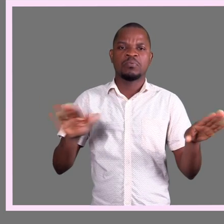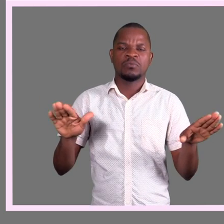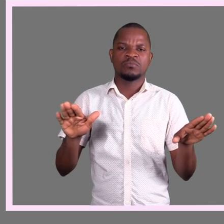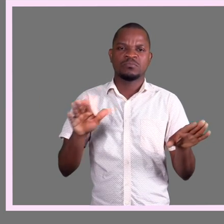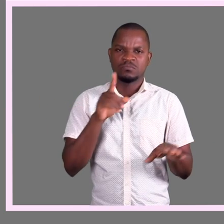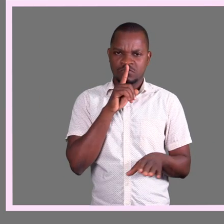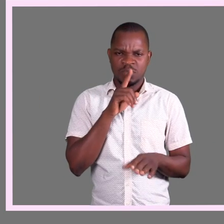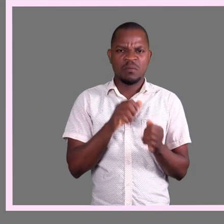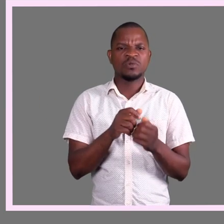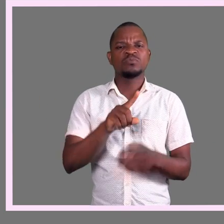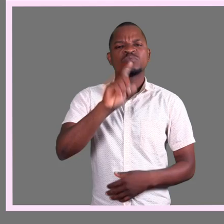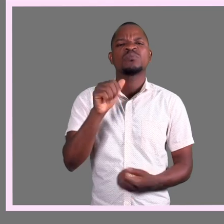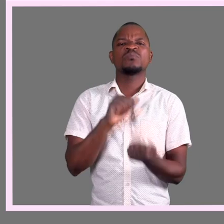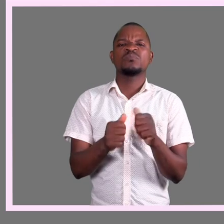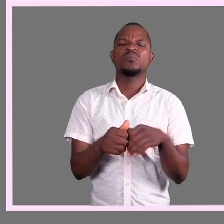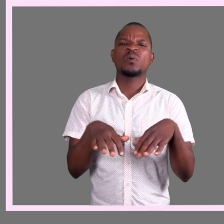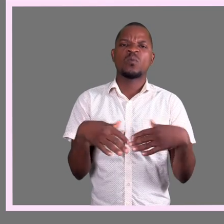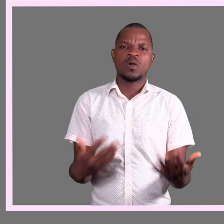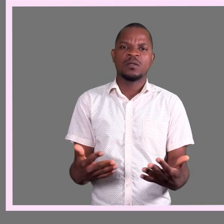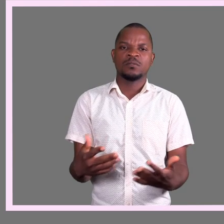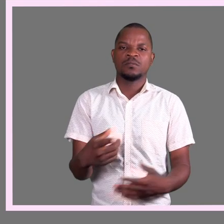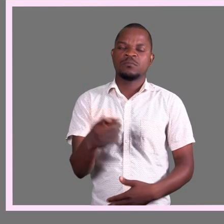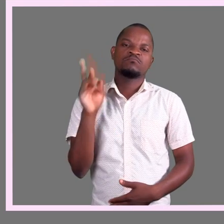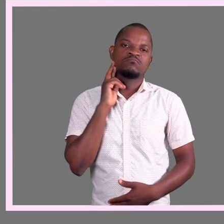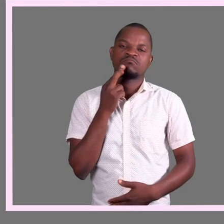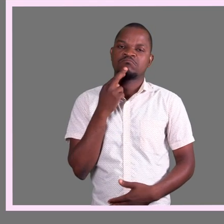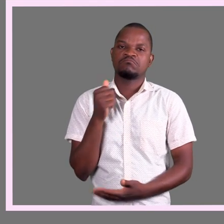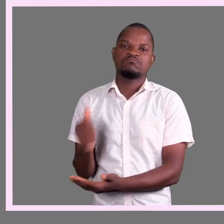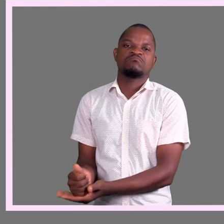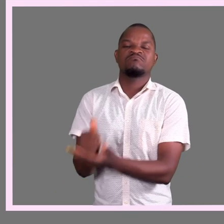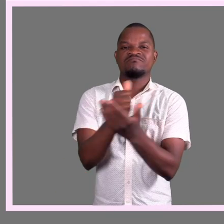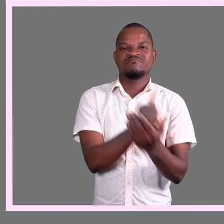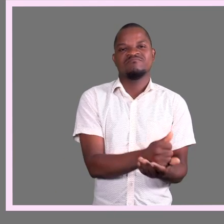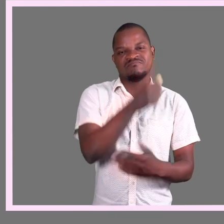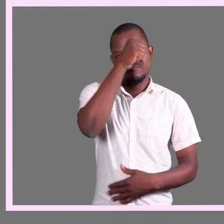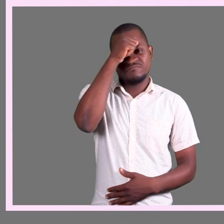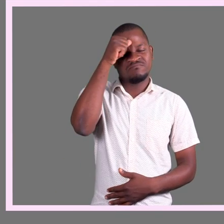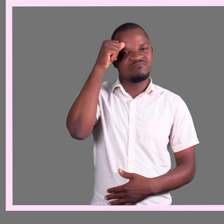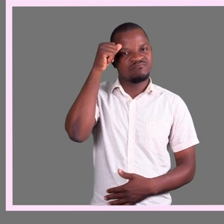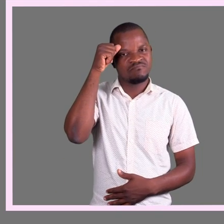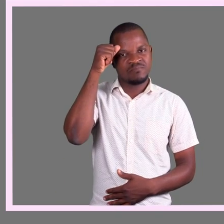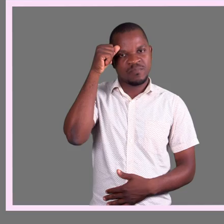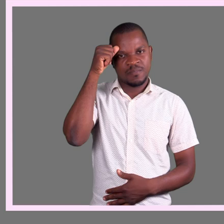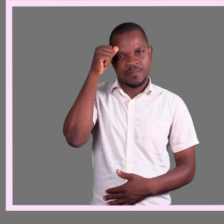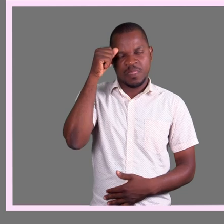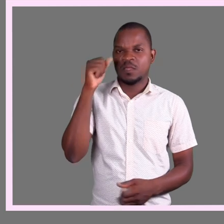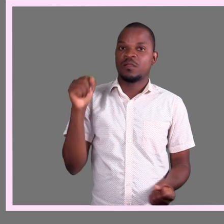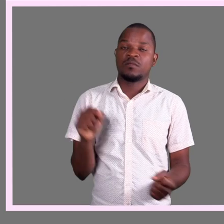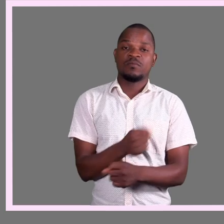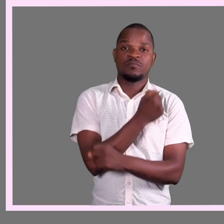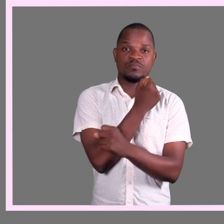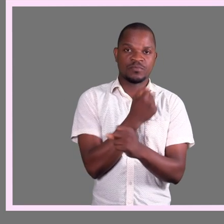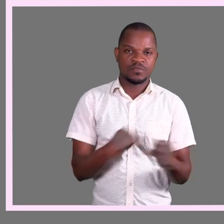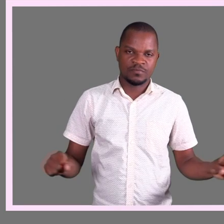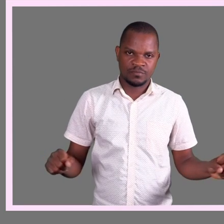disseram que não haviam aceito para ele beneficiar de alguma coisa. Porque eu reunia todas as condições que